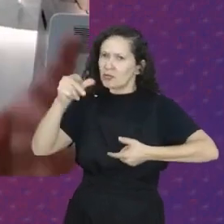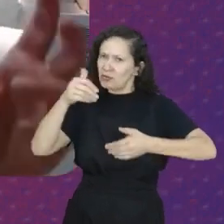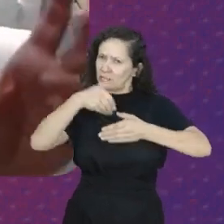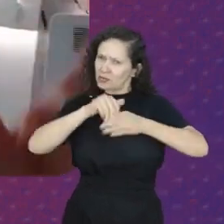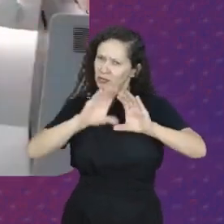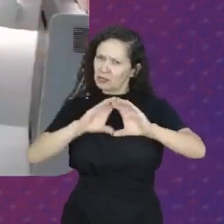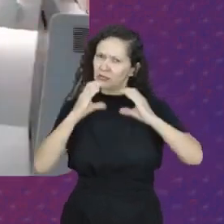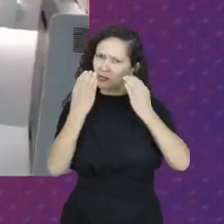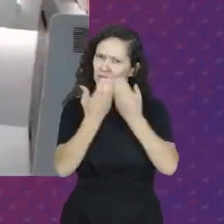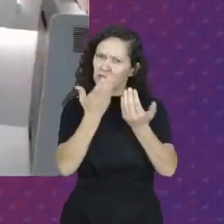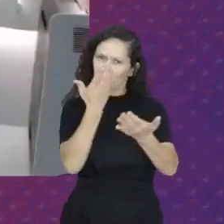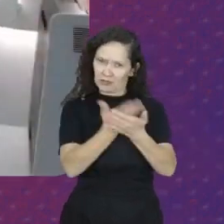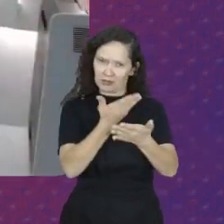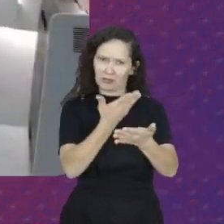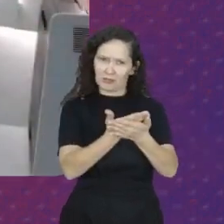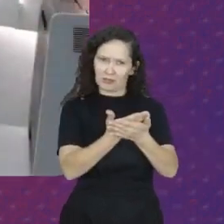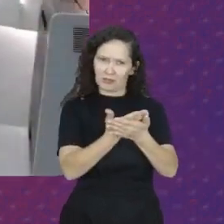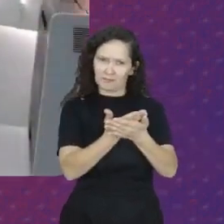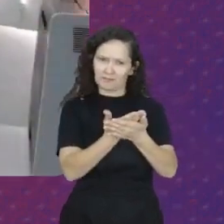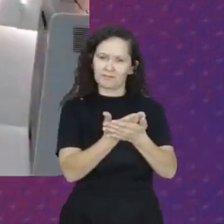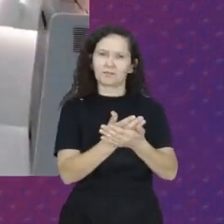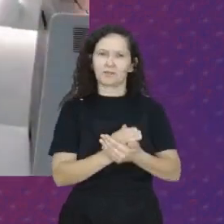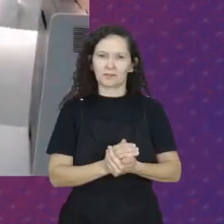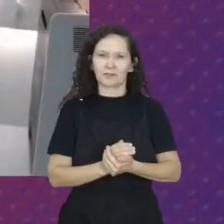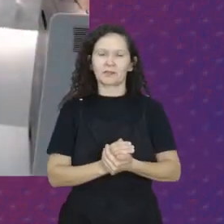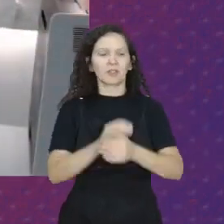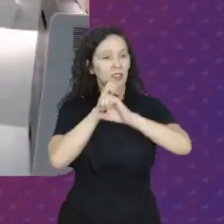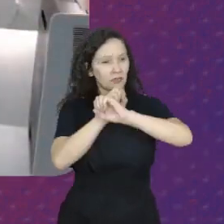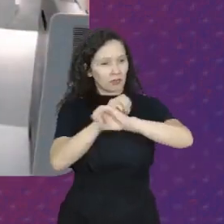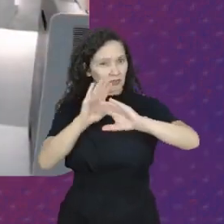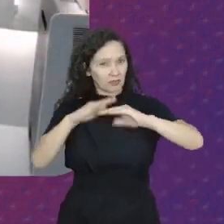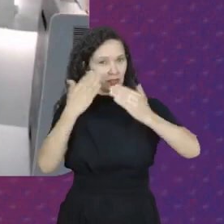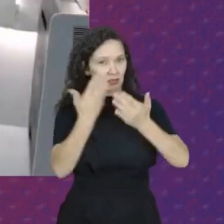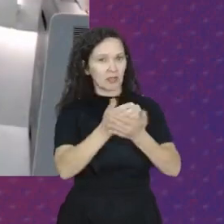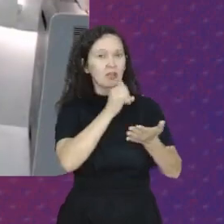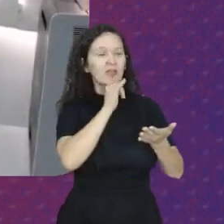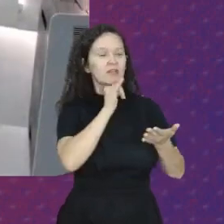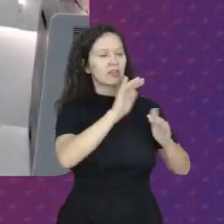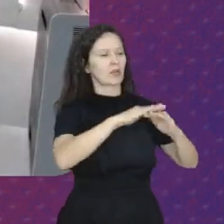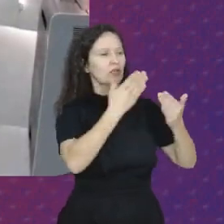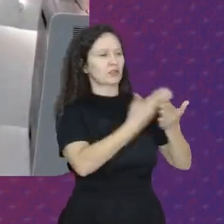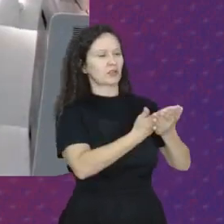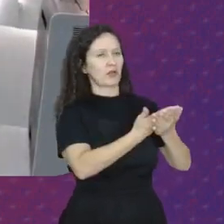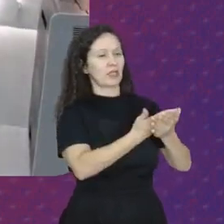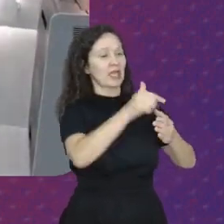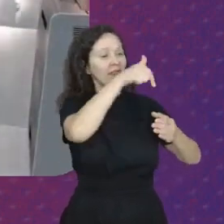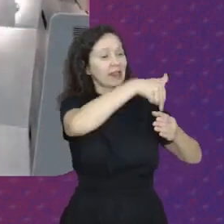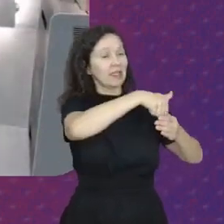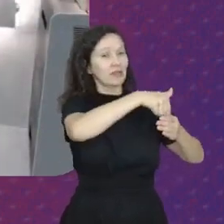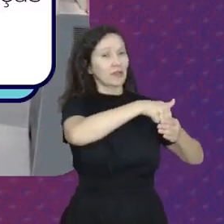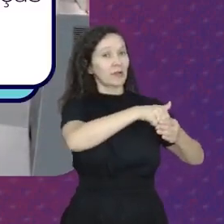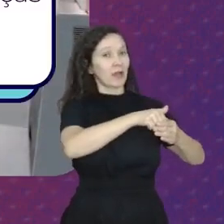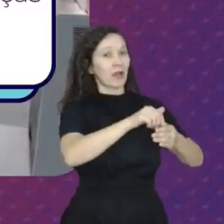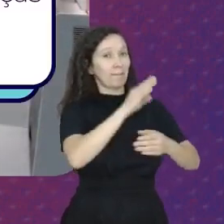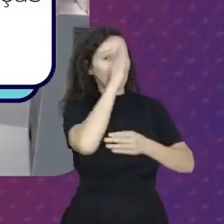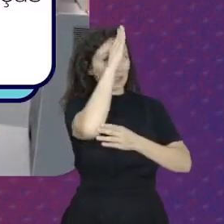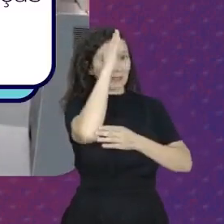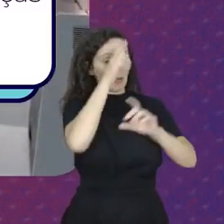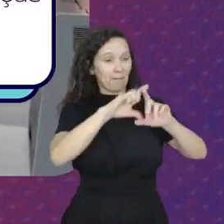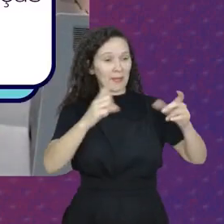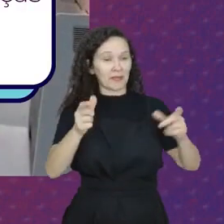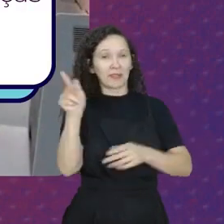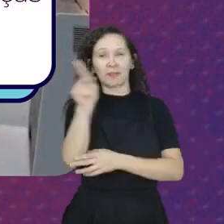escolar dessas unidades, né, de ensino. Então, nós somos majoritariamente professoras,